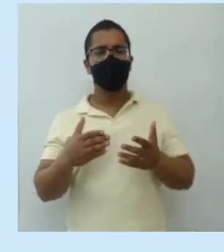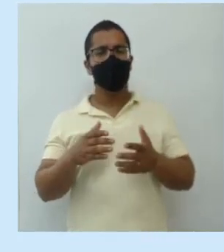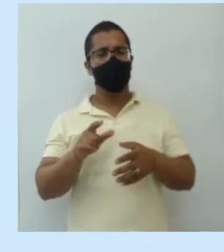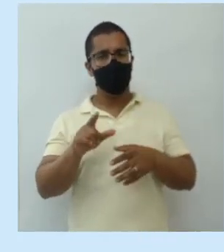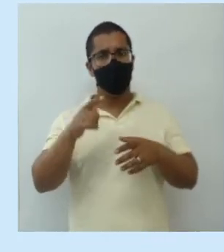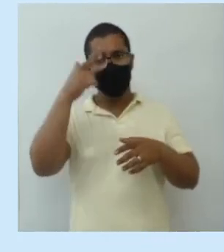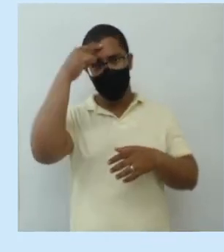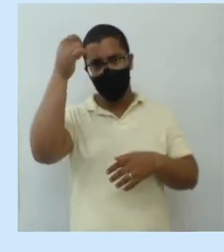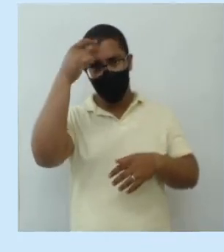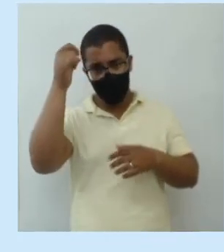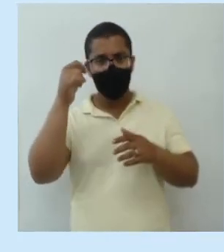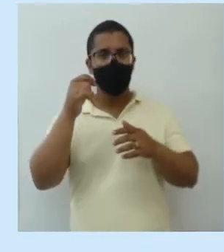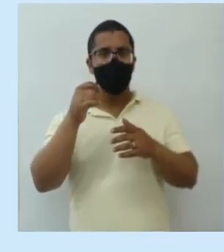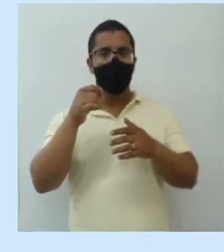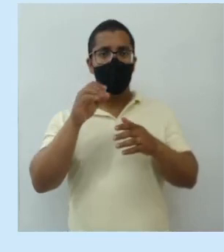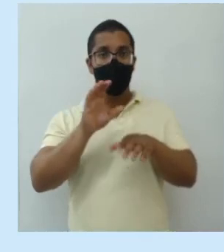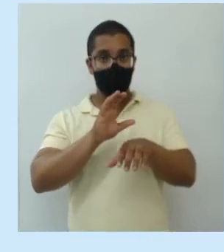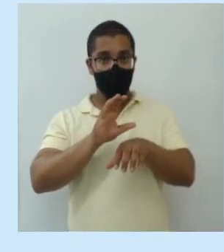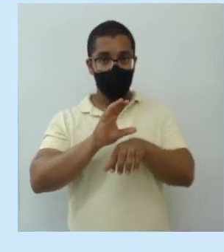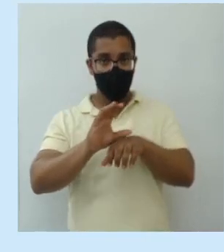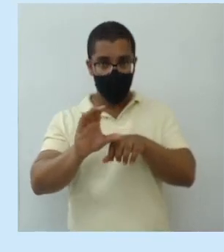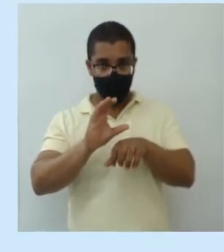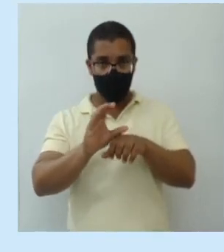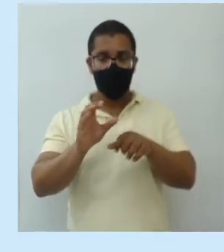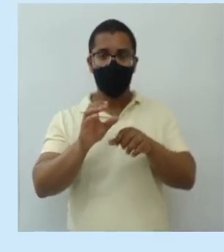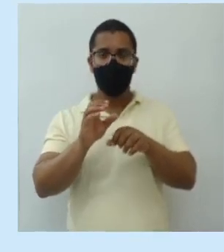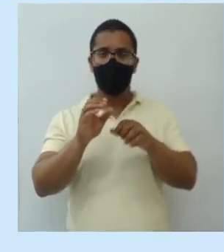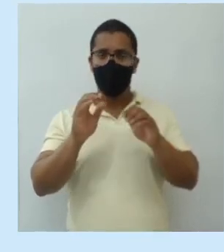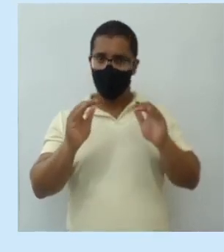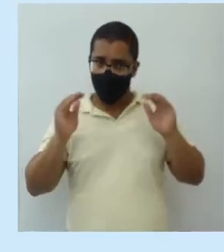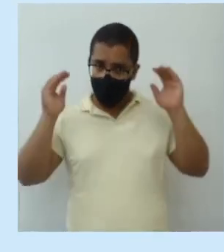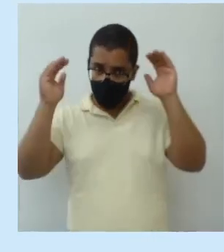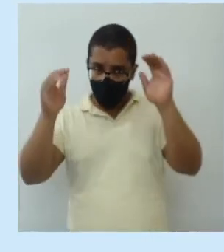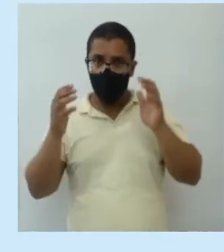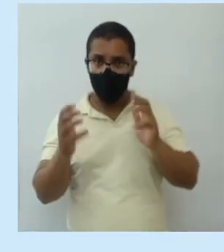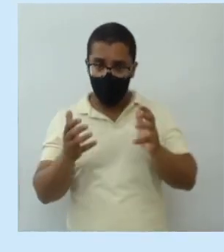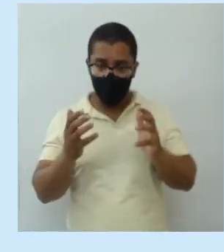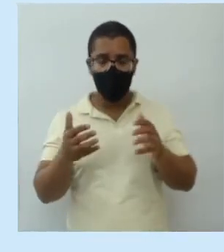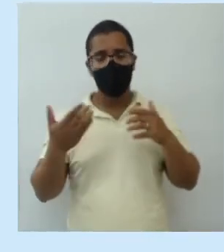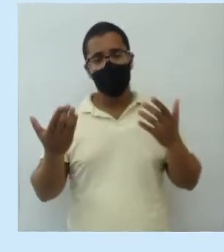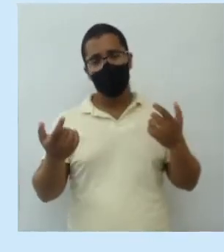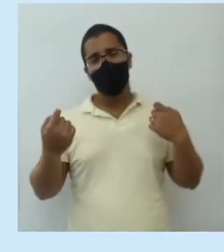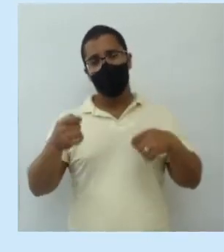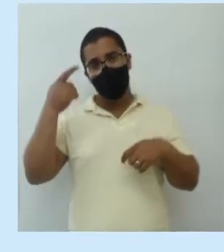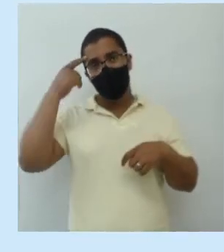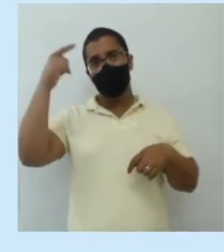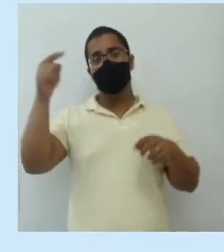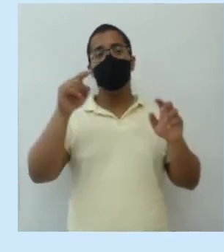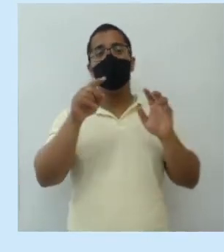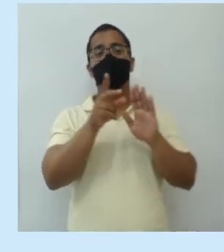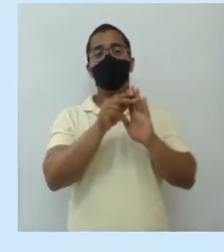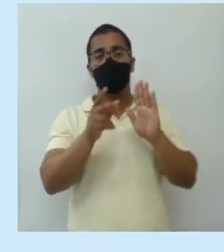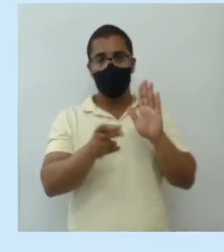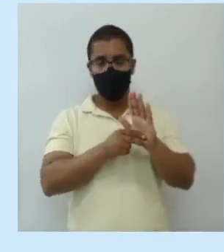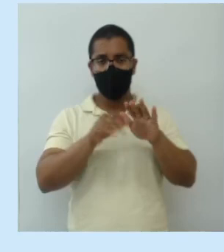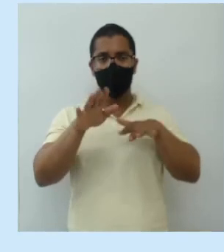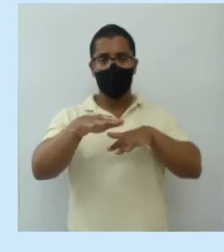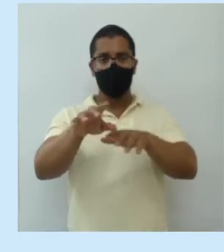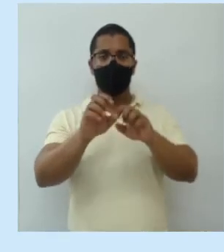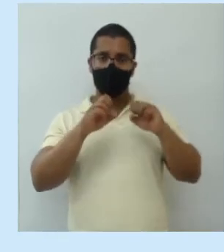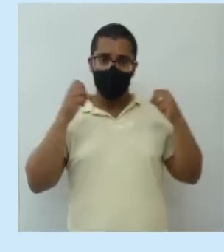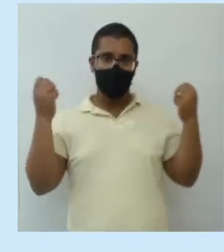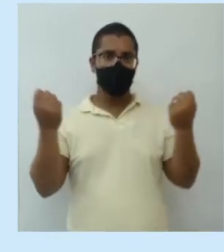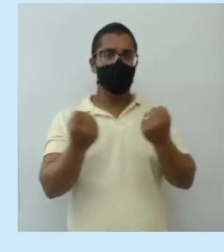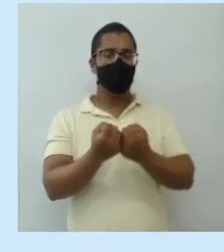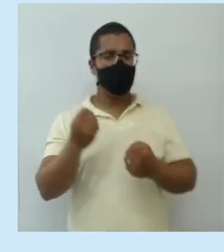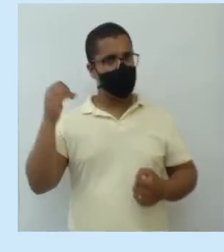nas universidades, né, no ensino superior. Então, lembrar, né, esse conteúdo de movimentos sociais,